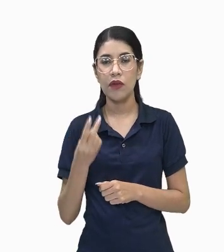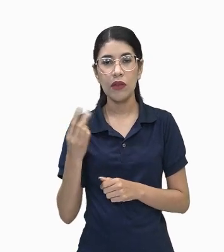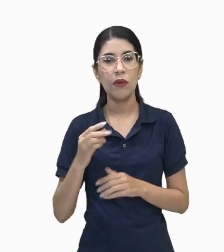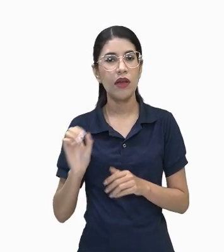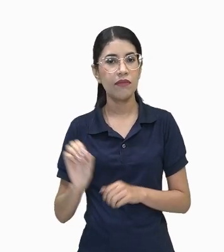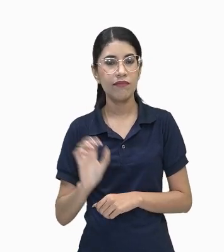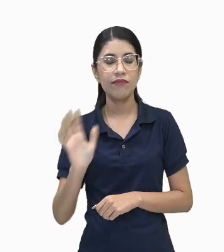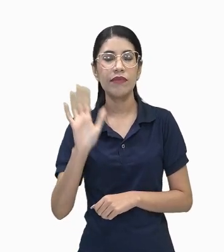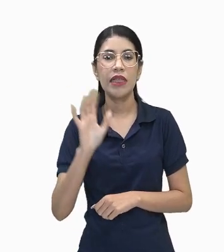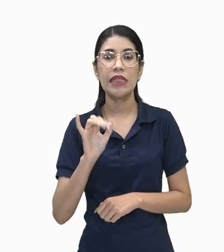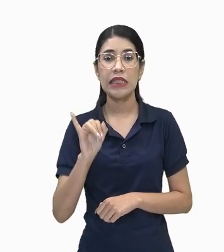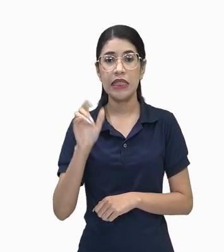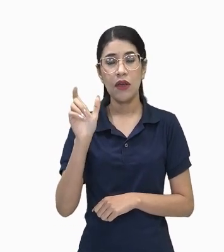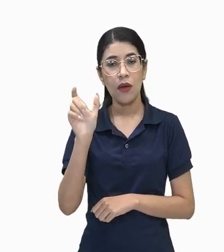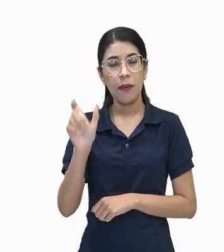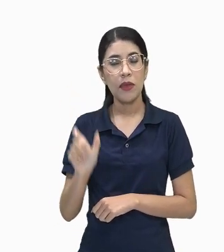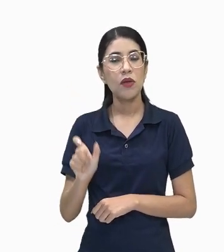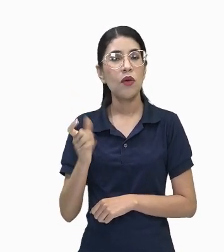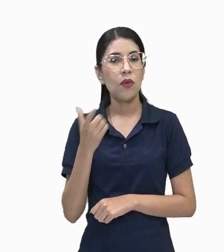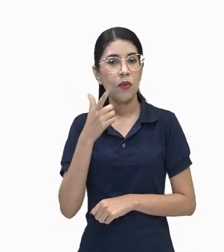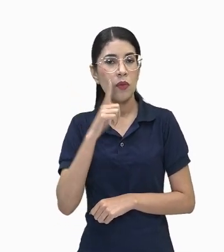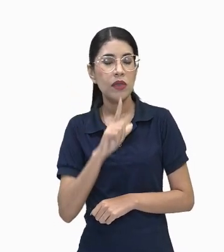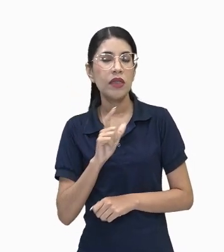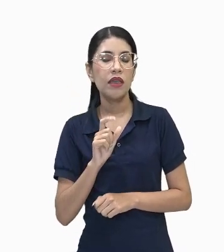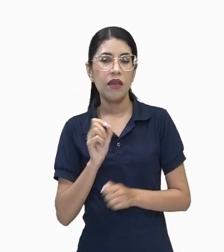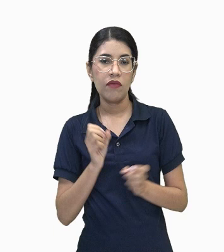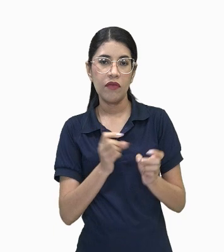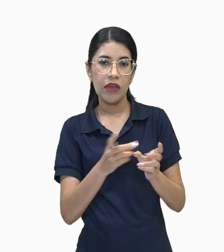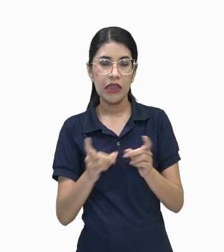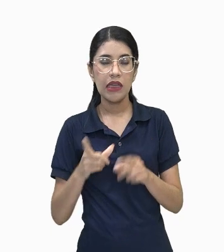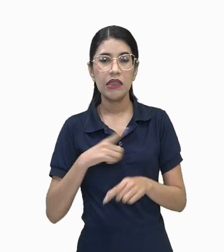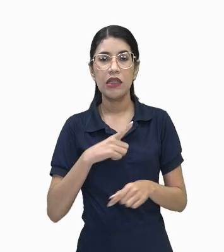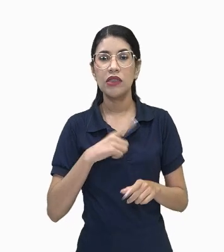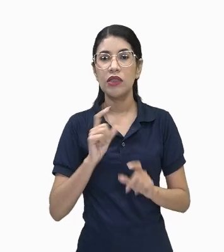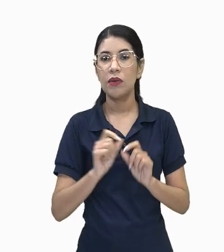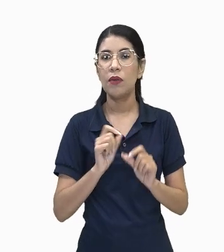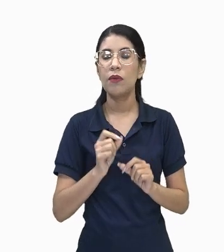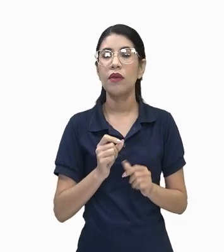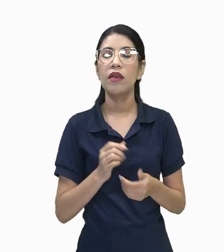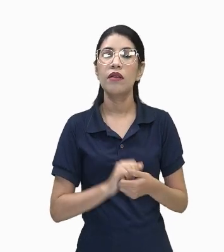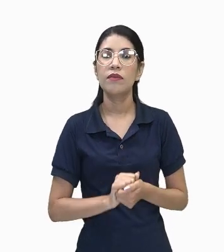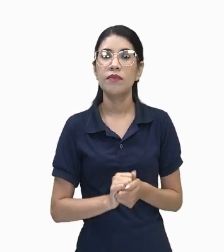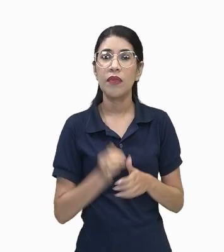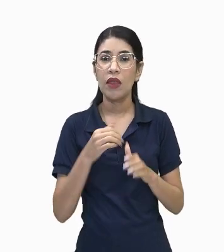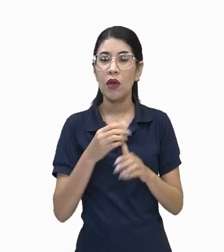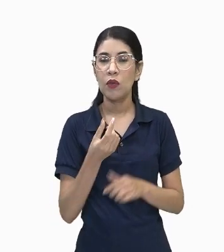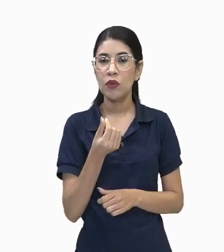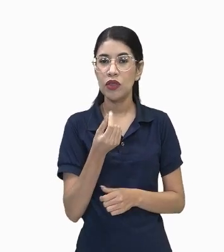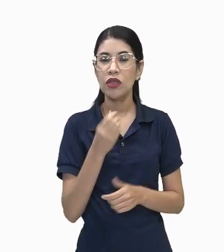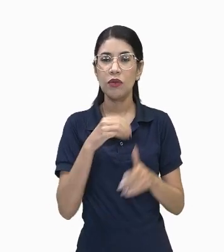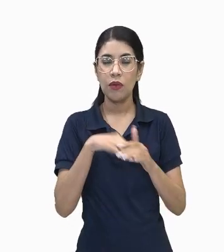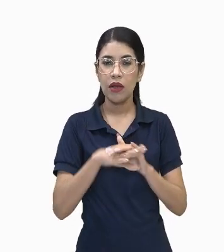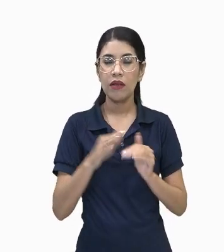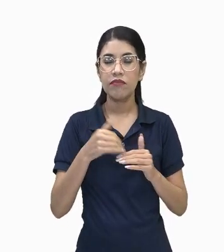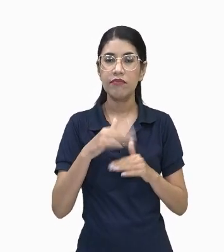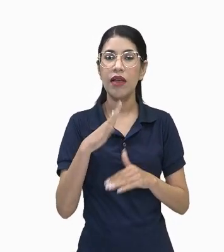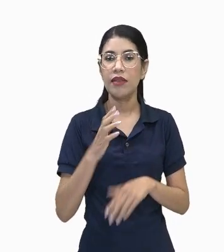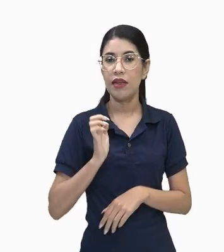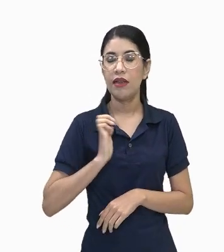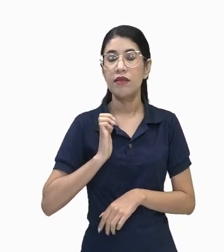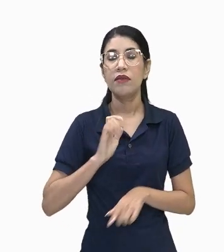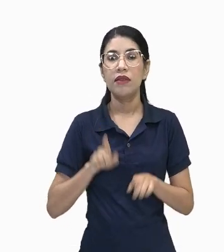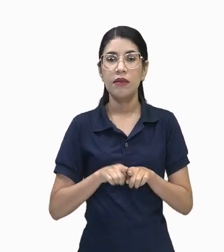quem possuía e conseguia comercializar detinha ali um grande montante de dinheiro e passou então